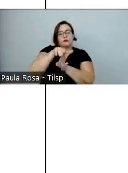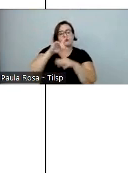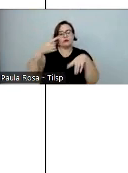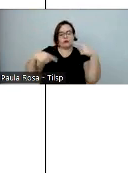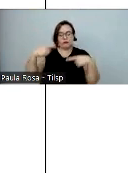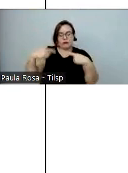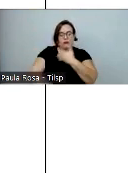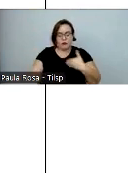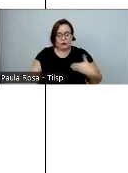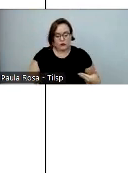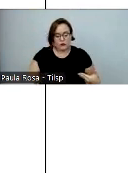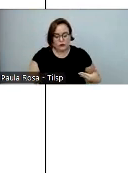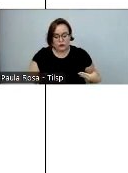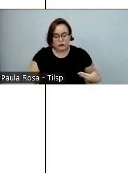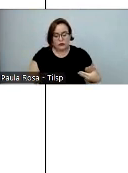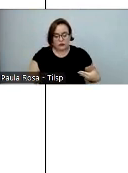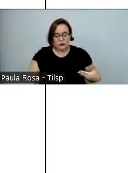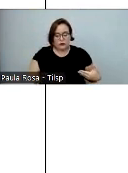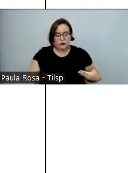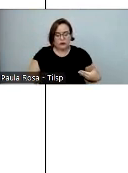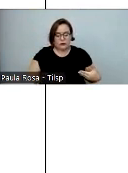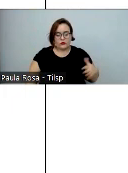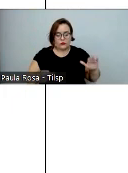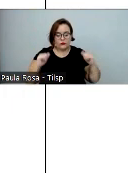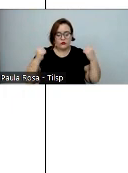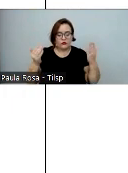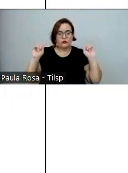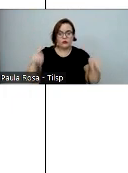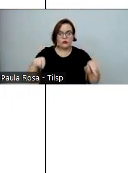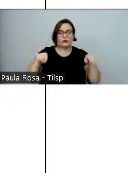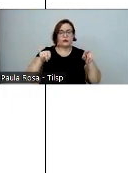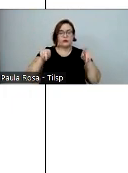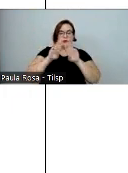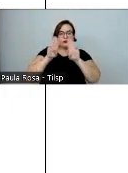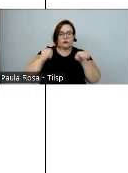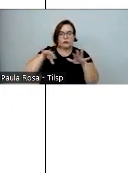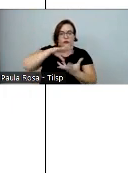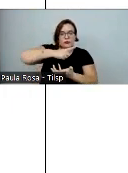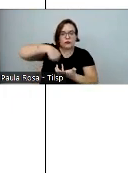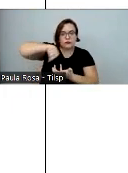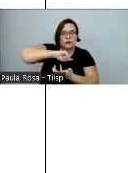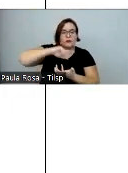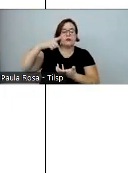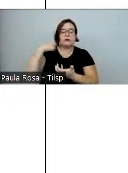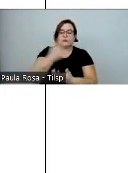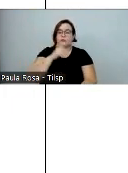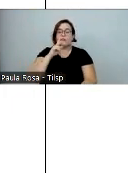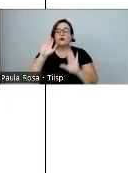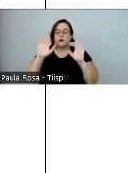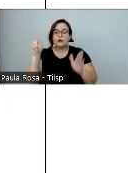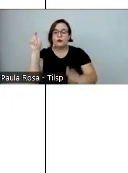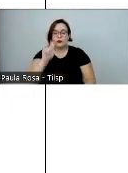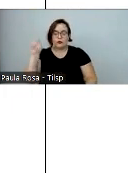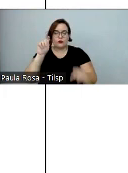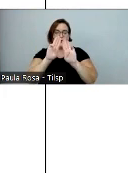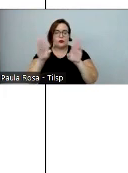informados né seja até mesmo códigos criados por associações de museus ao redor do mundo nós já vimos algumas associações de museus que tem já adotado